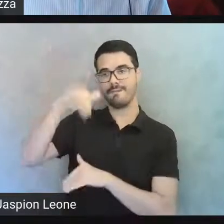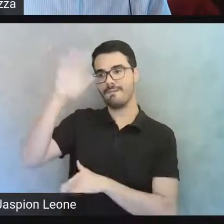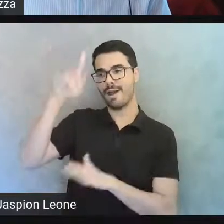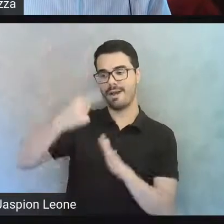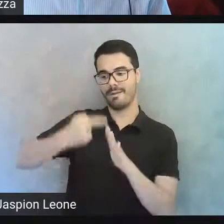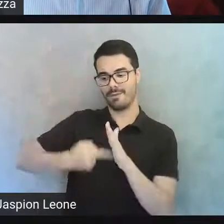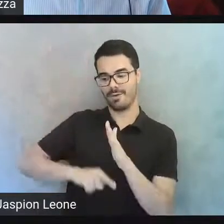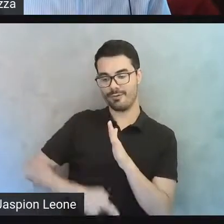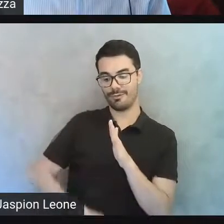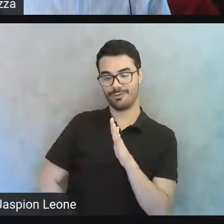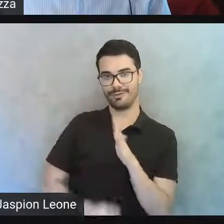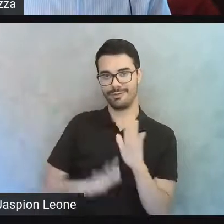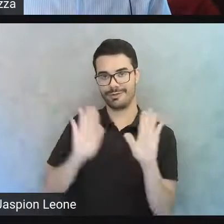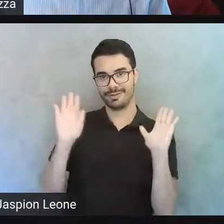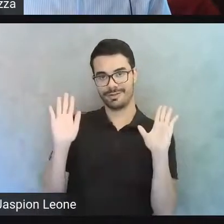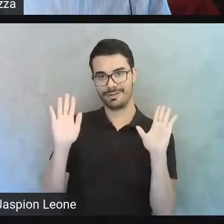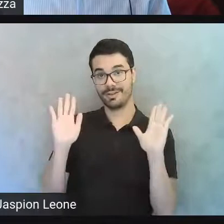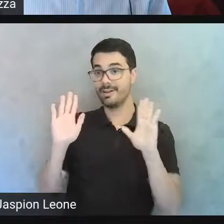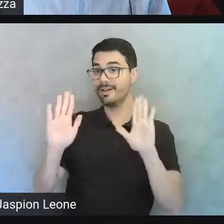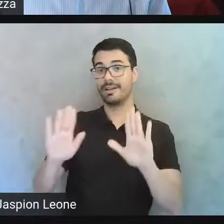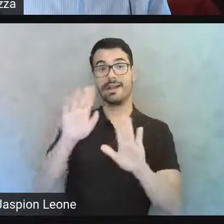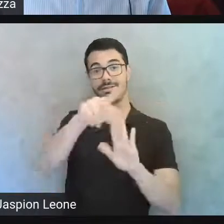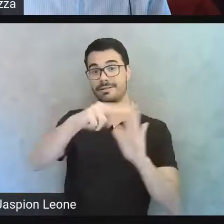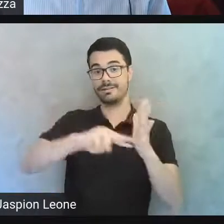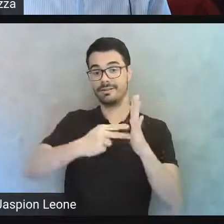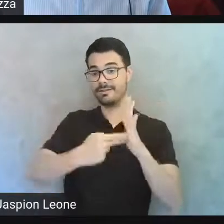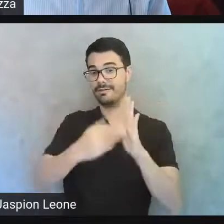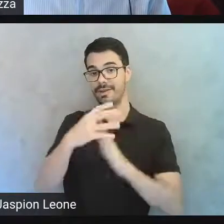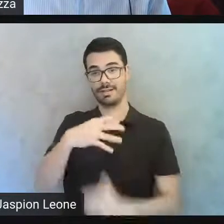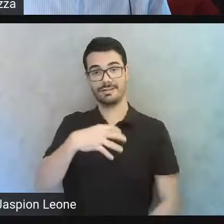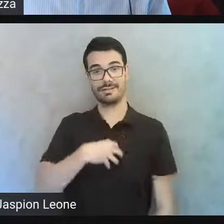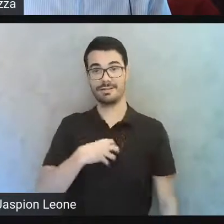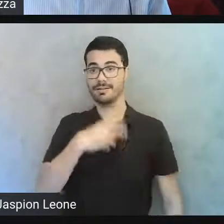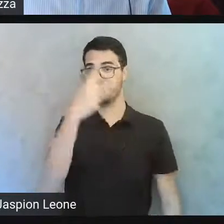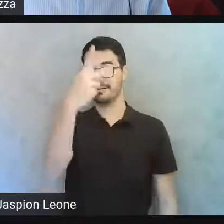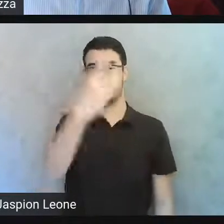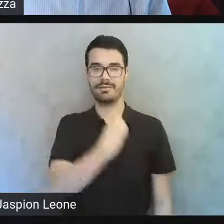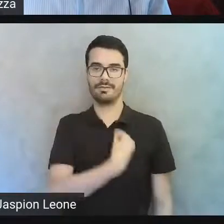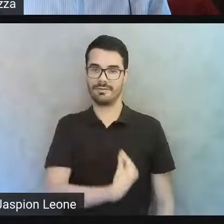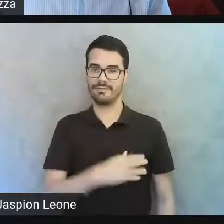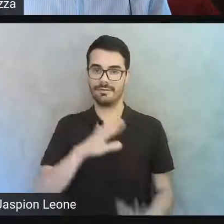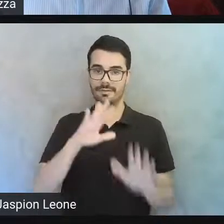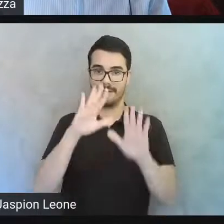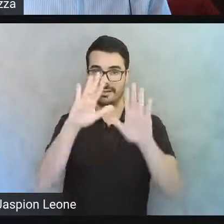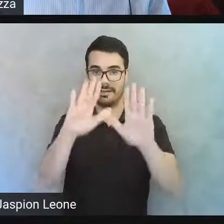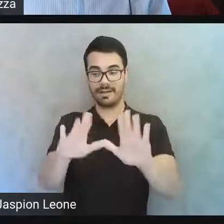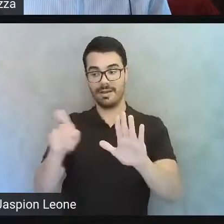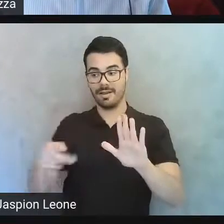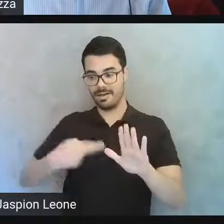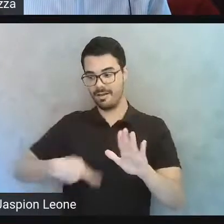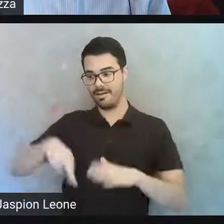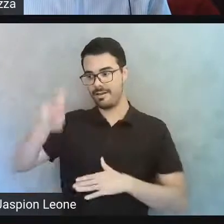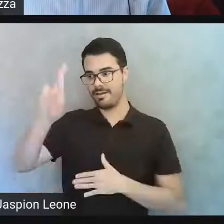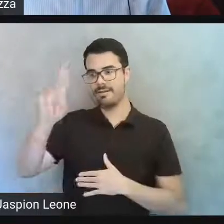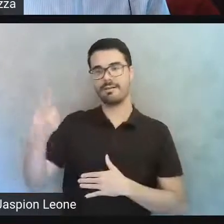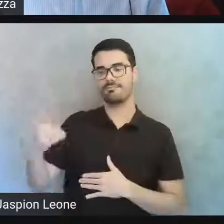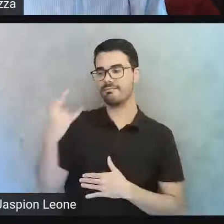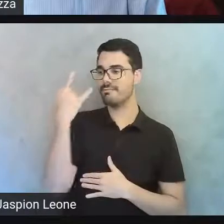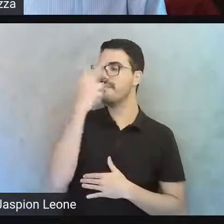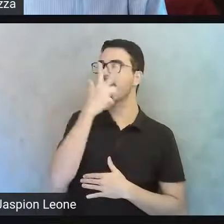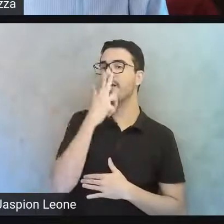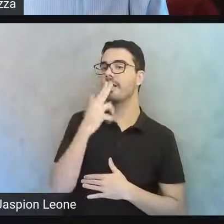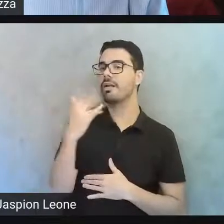cada pessoa dá sentido à sua vida. Então, ela é propensa à captura oportunística